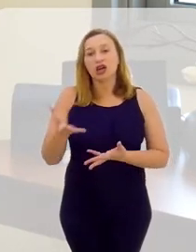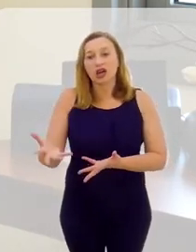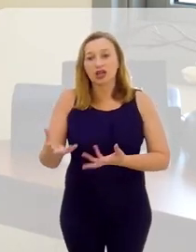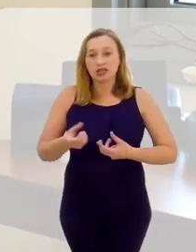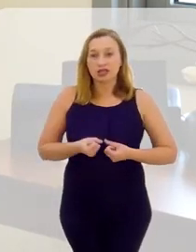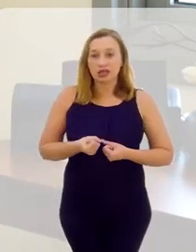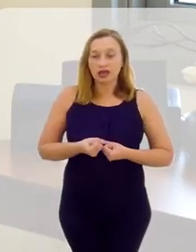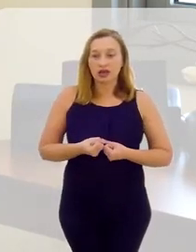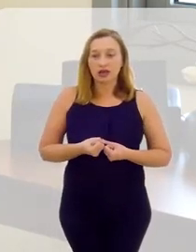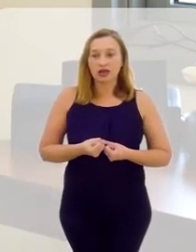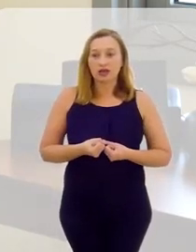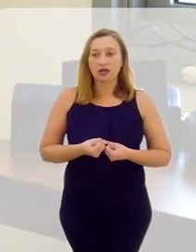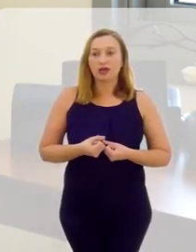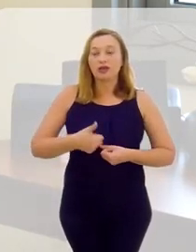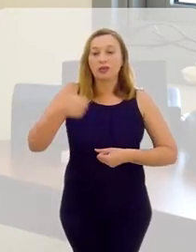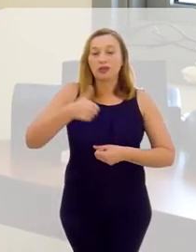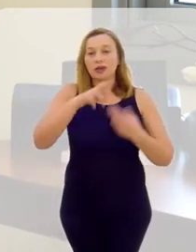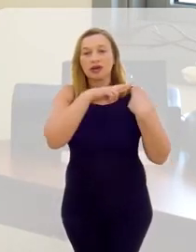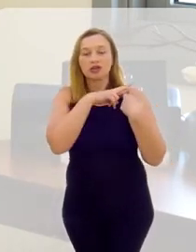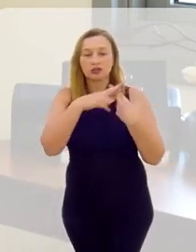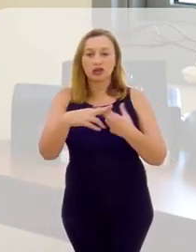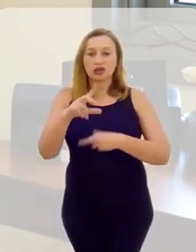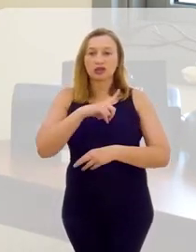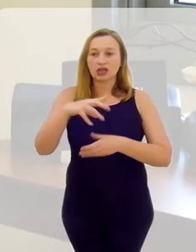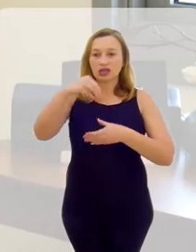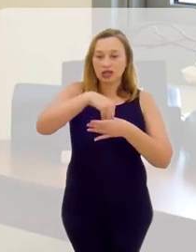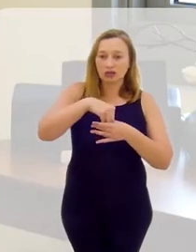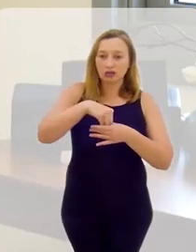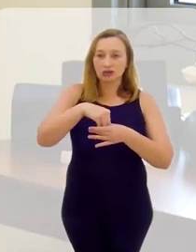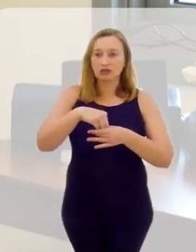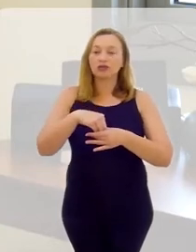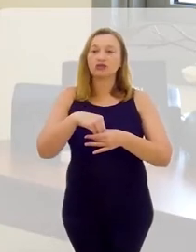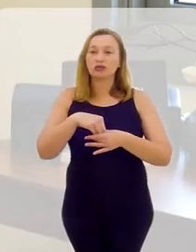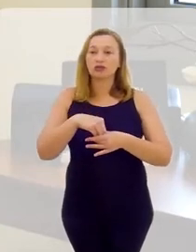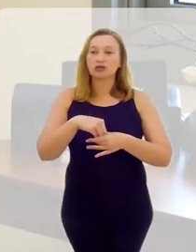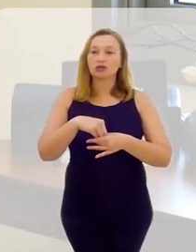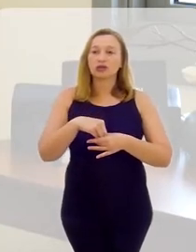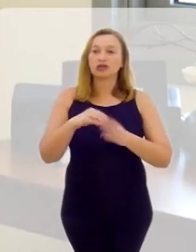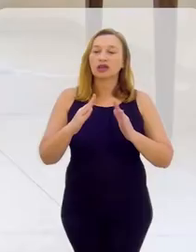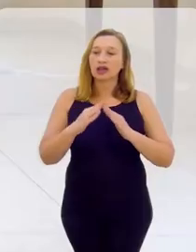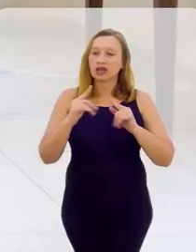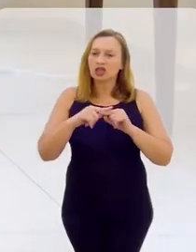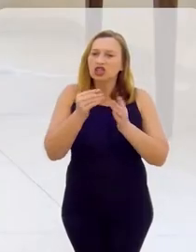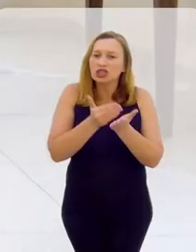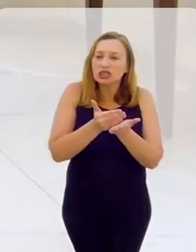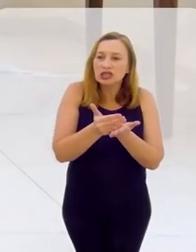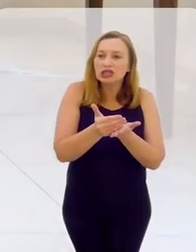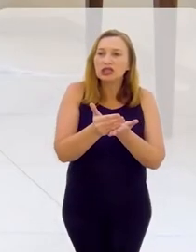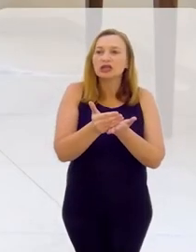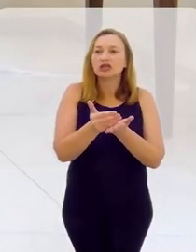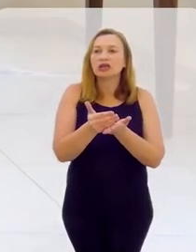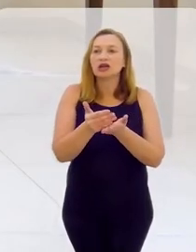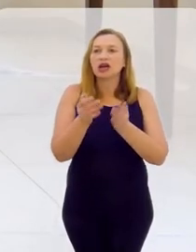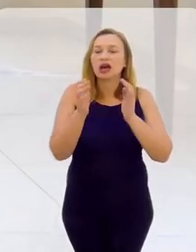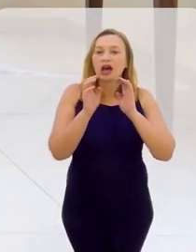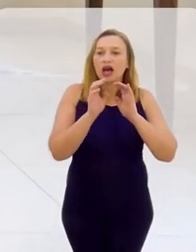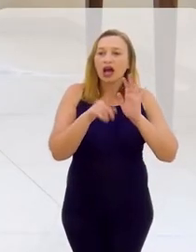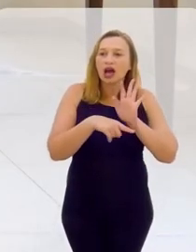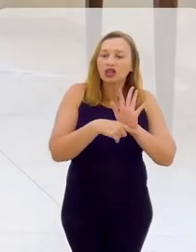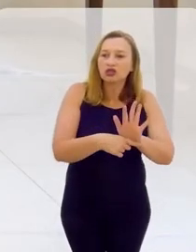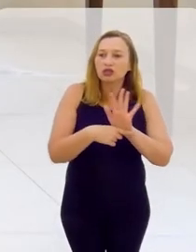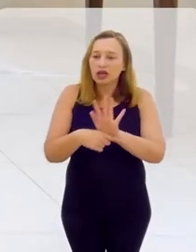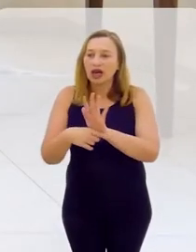recebe. E ele passa então a ter as primeiras responsabilidades dentro do Evangelho. Ele pode então começar a ajudar em